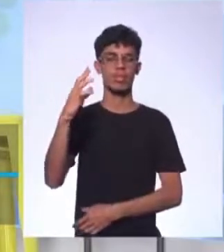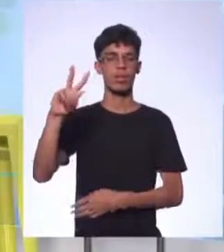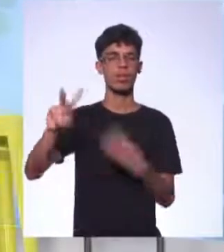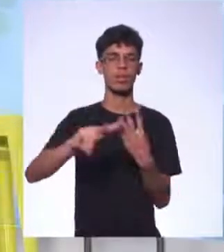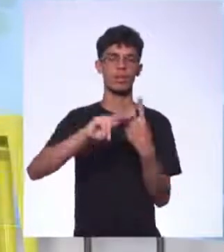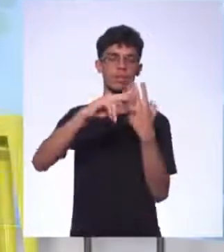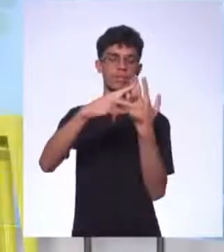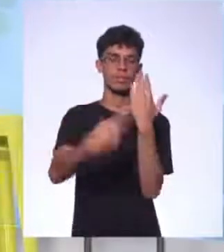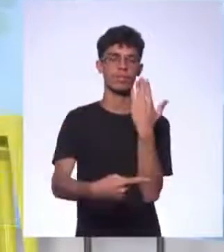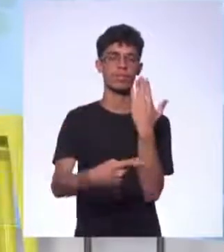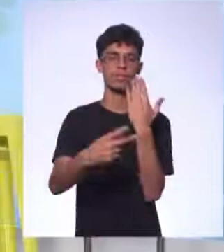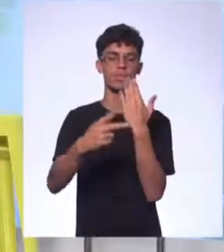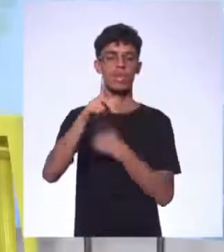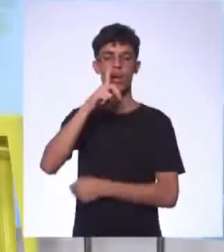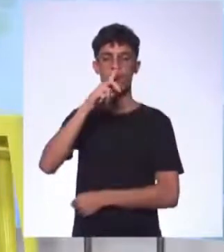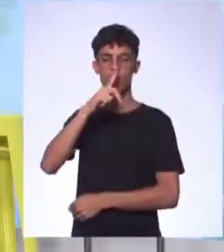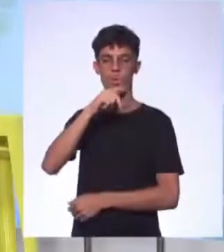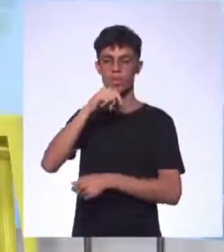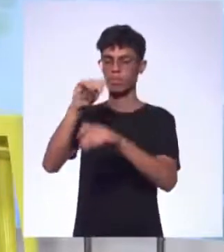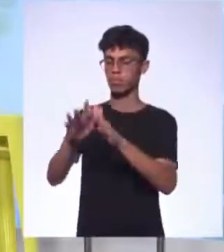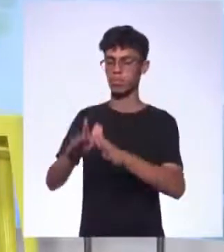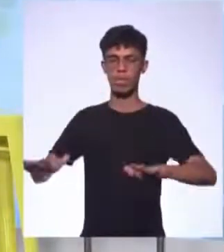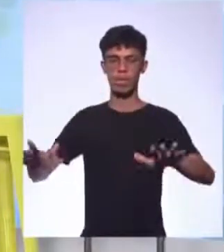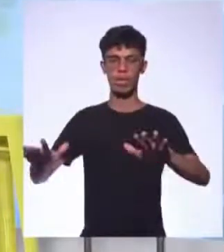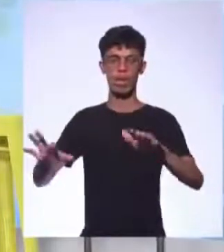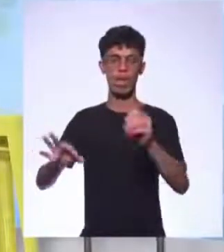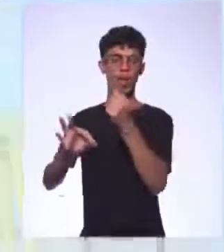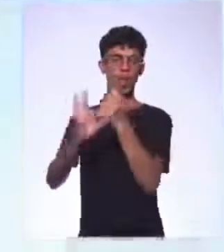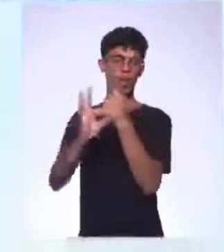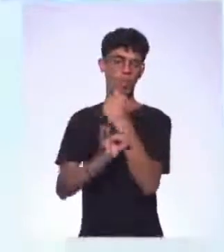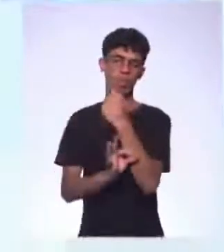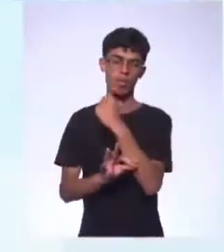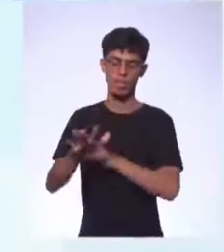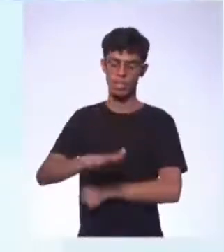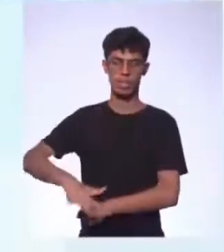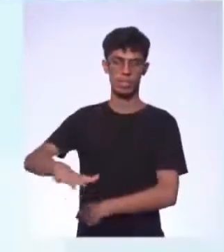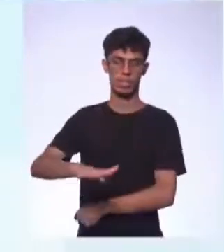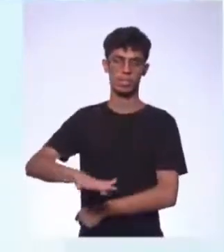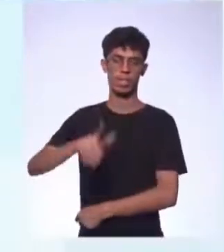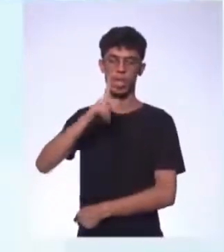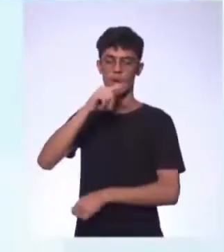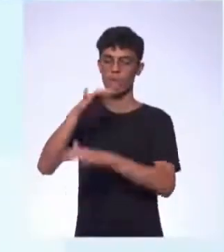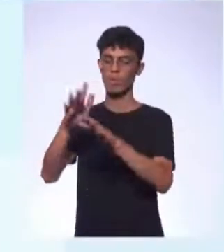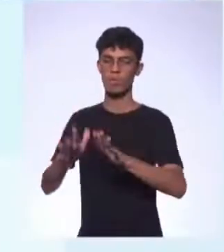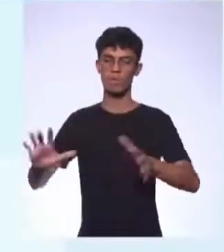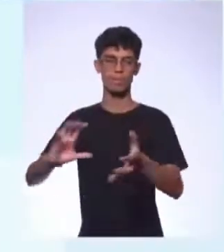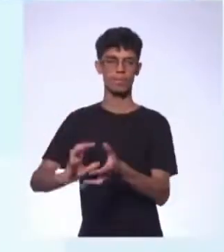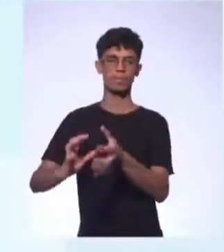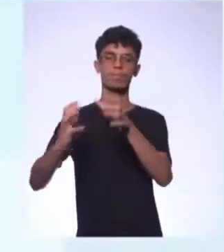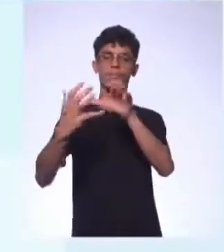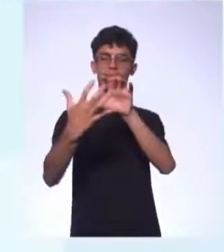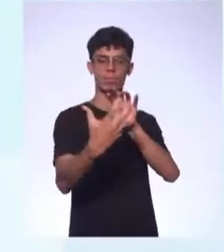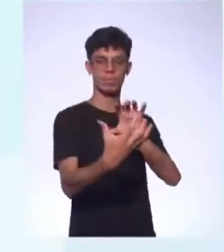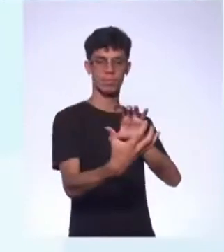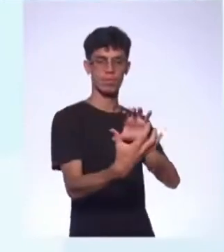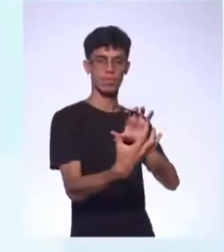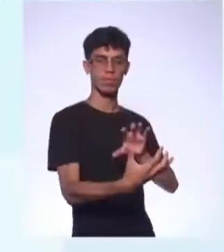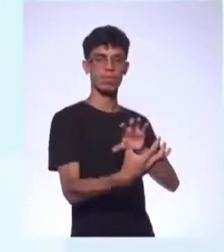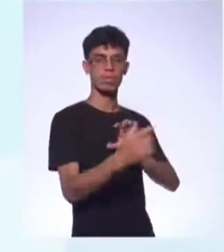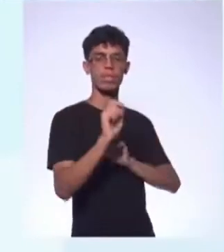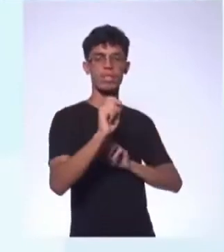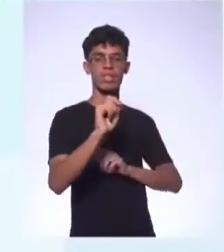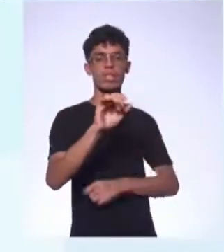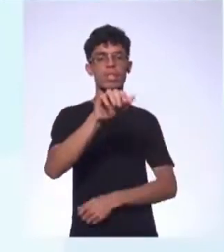reação com a água, as moléculas da água, certo? Vai ser transformado em quê? Em